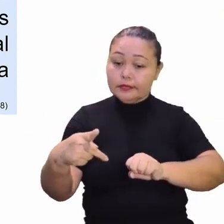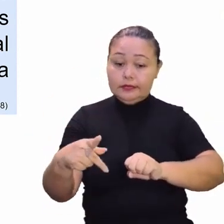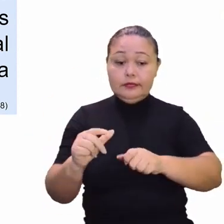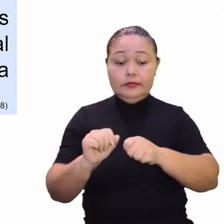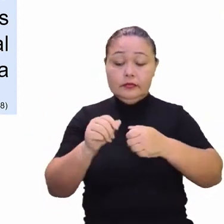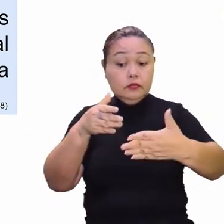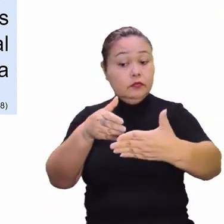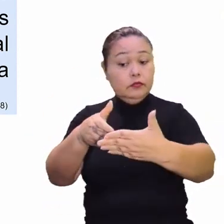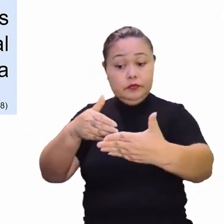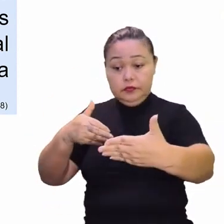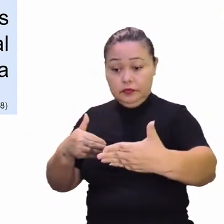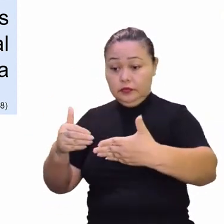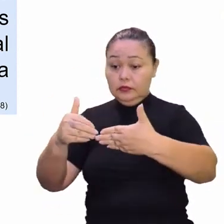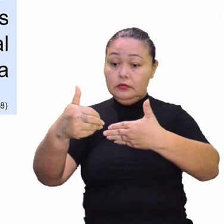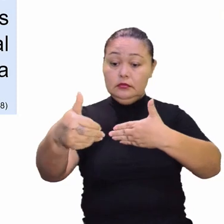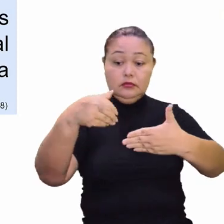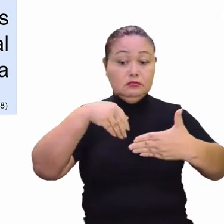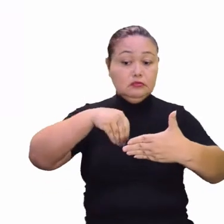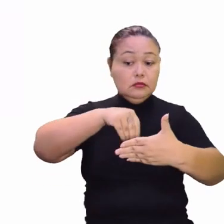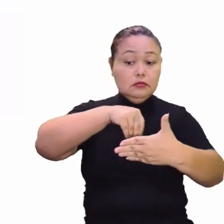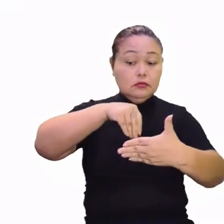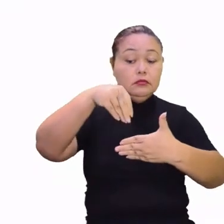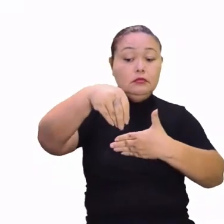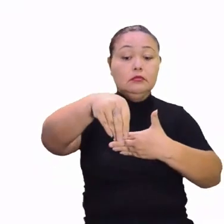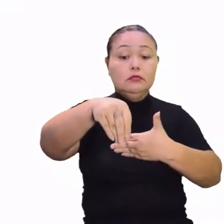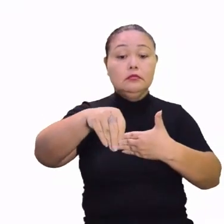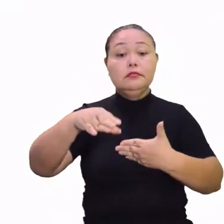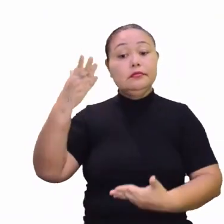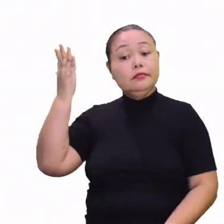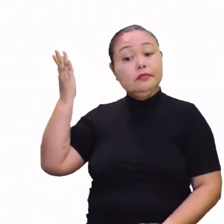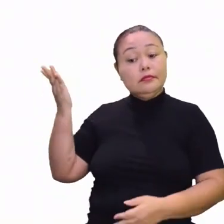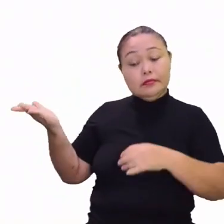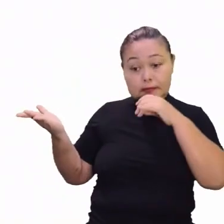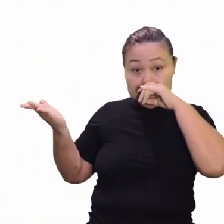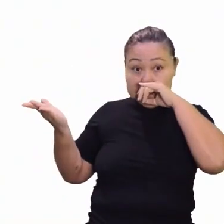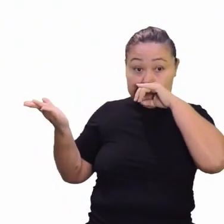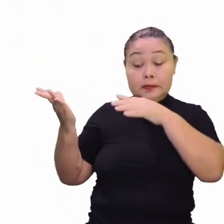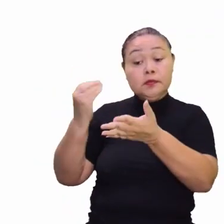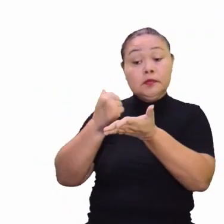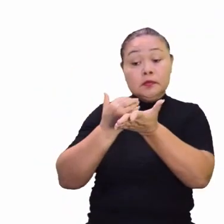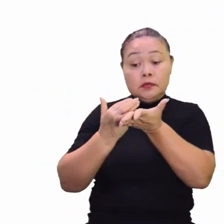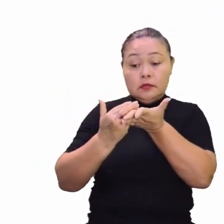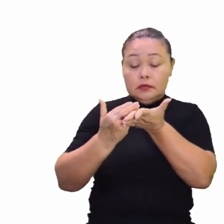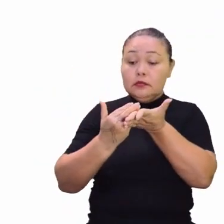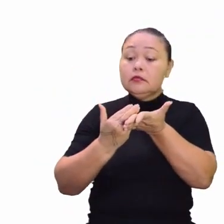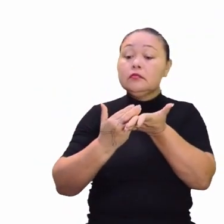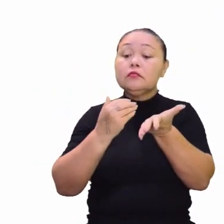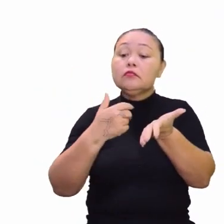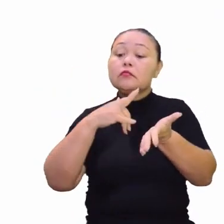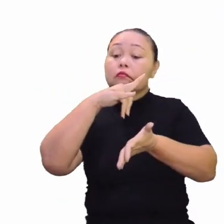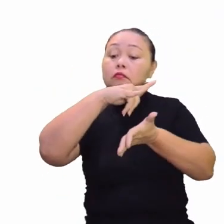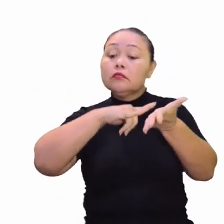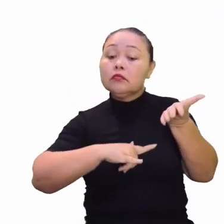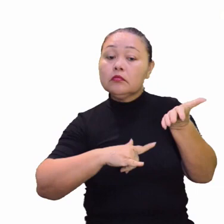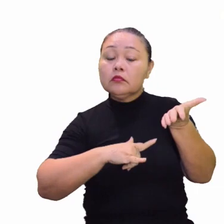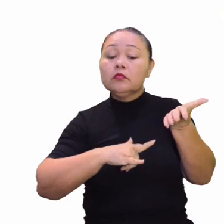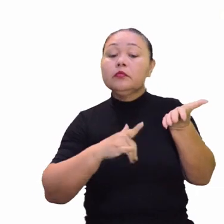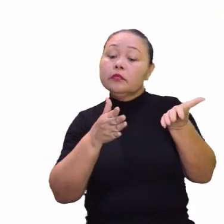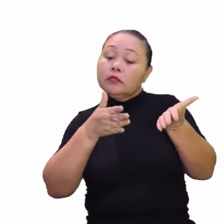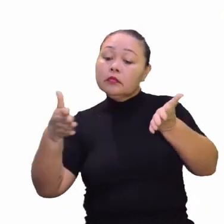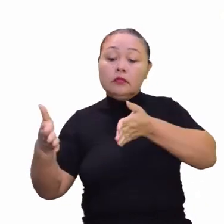seus limites territoriais. Muito bem. Então, olha aí como é que era o Tratado de